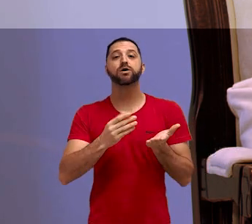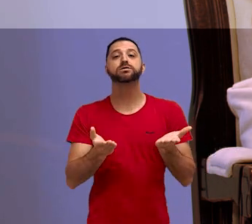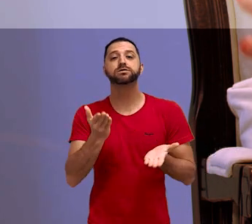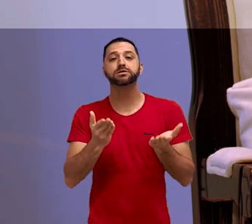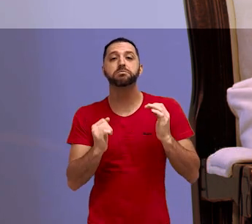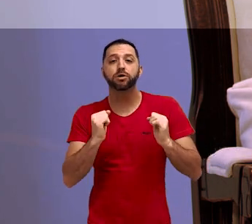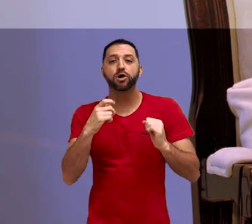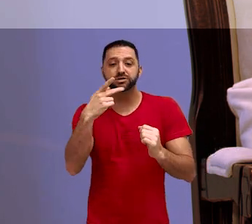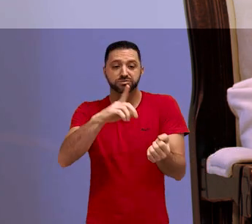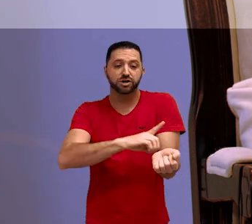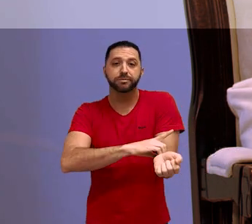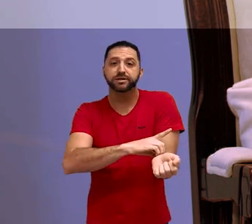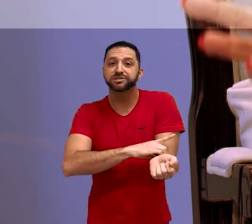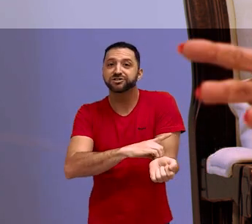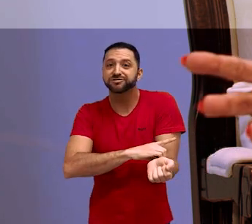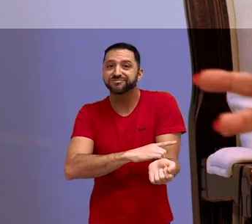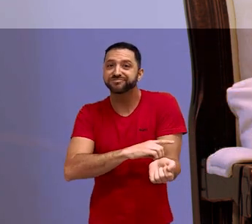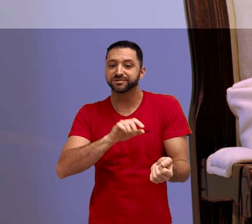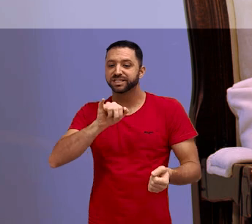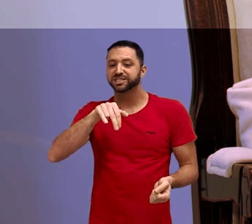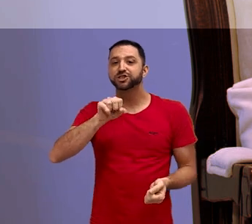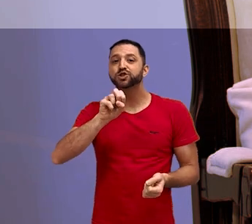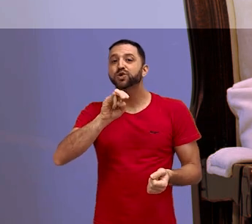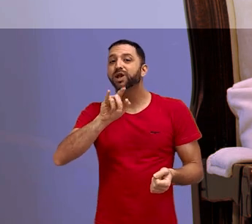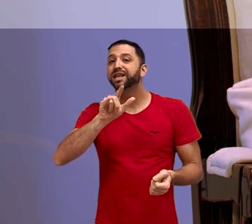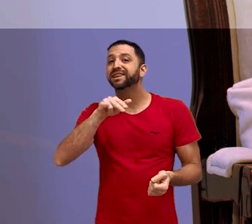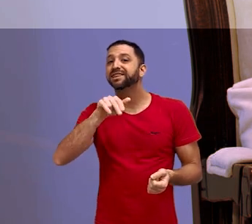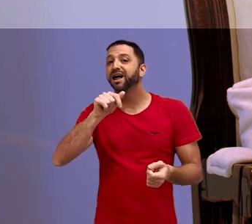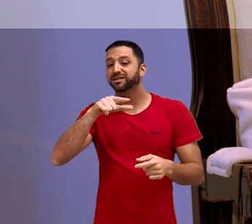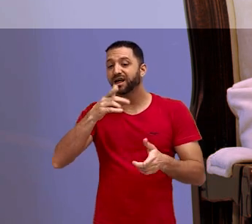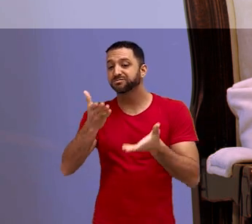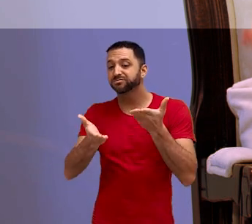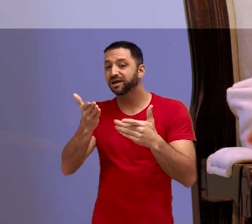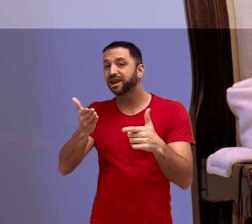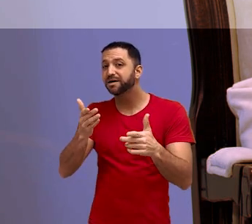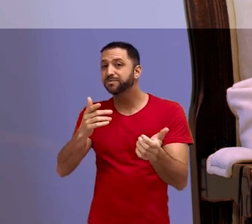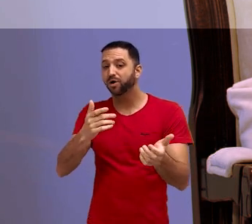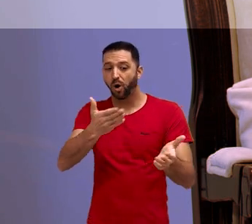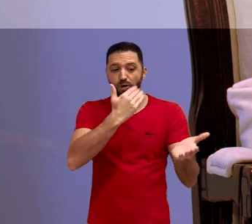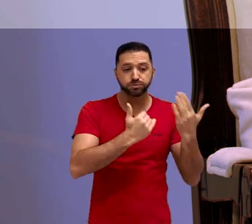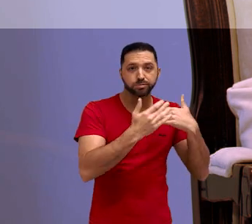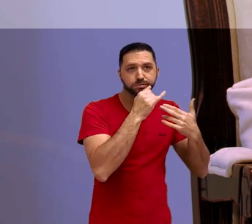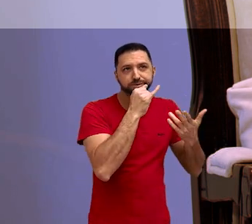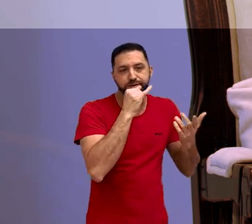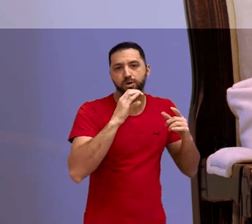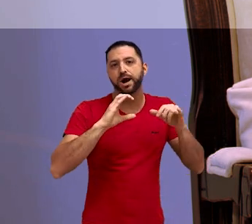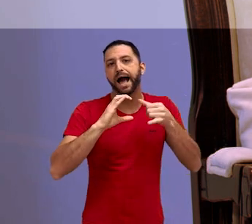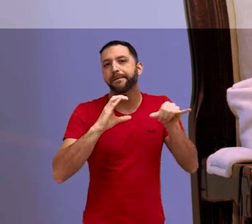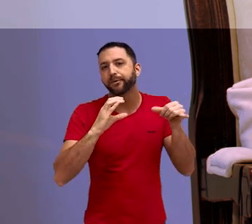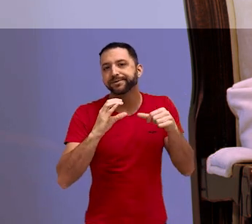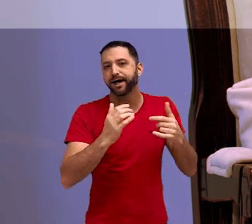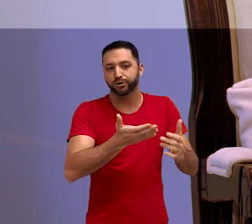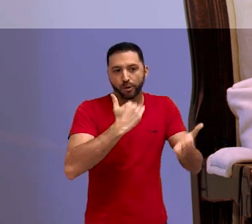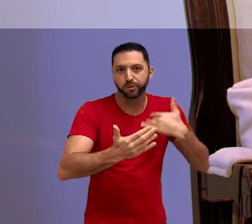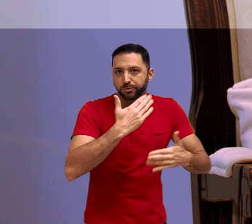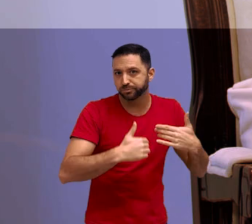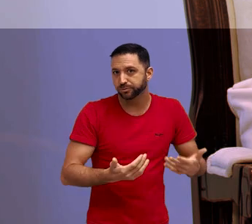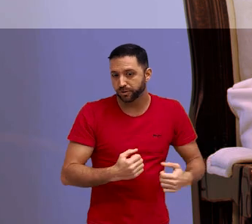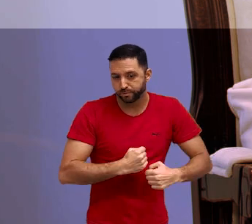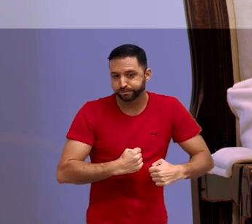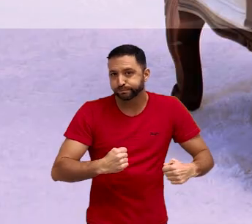esses que estão desequilibrados? A tua insulina, porque talvez você esteja comendo demais, tá? De um determinado alimento,